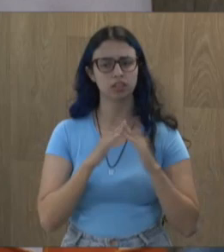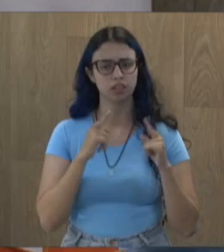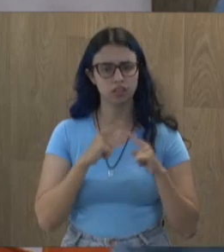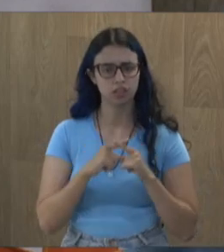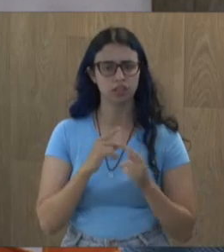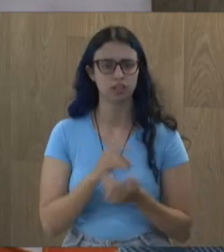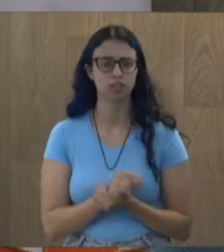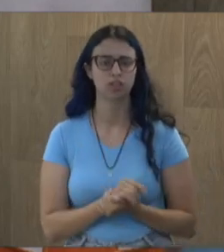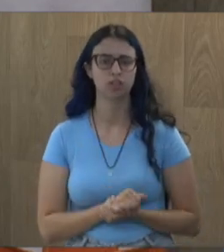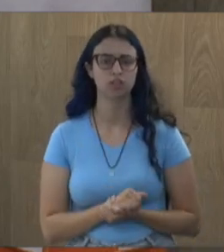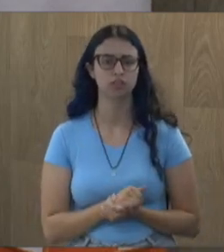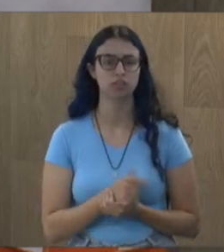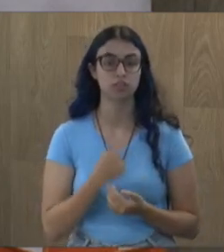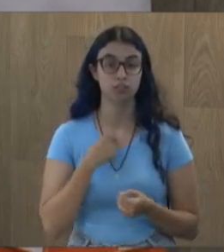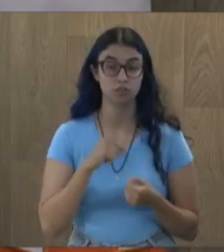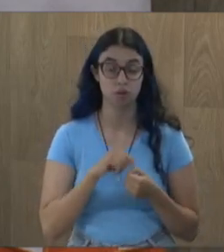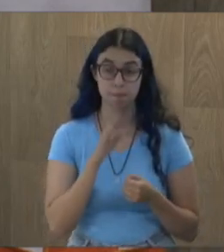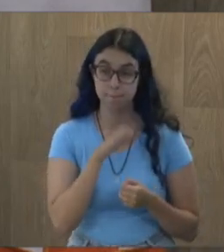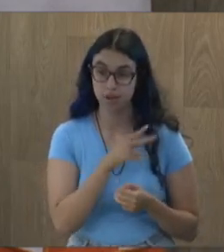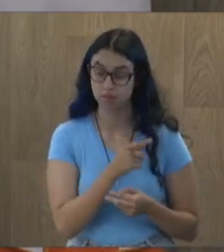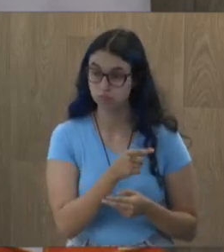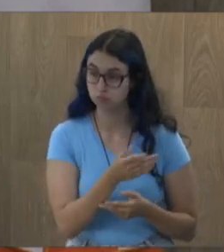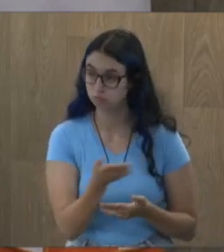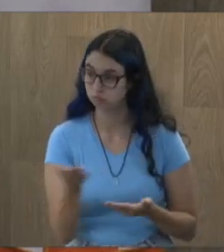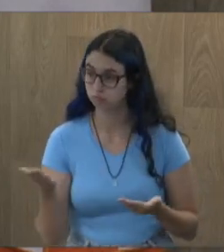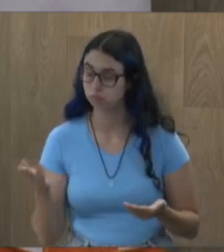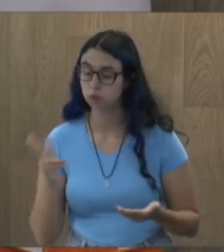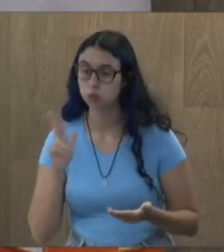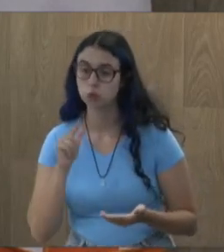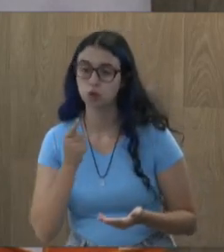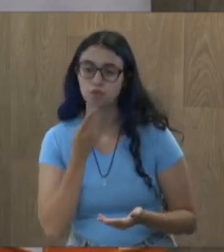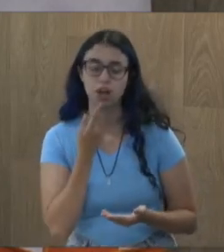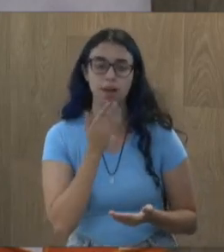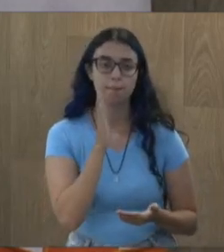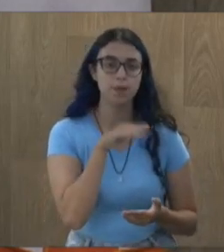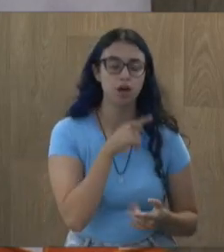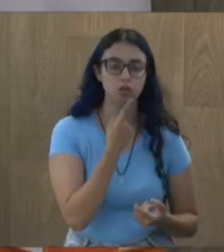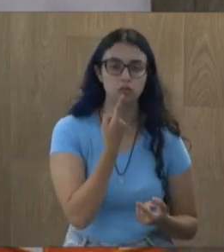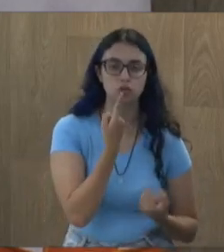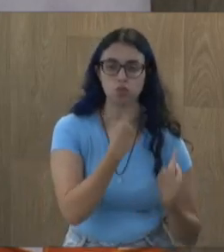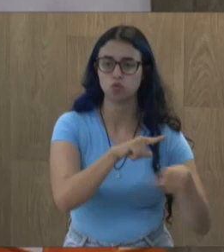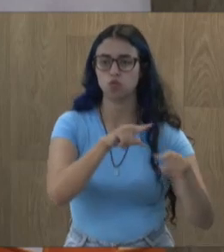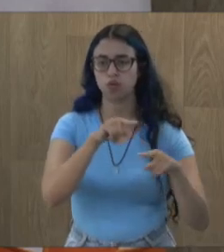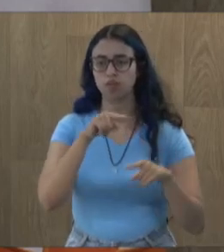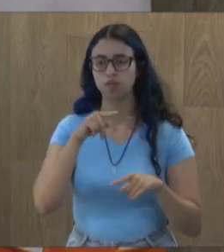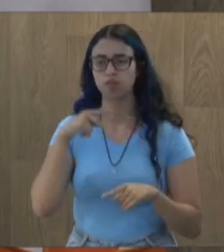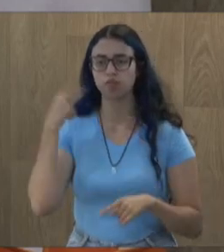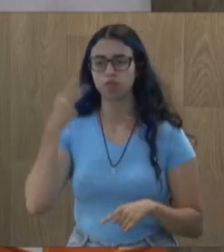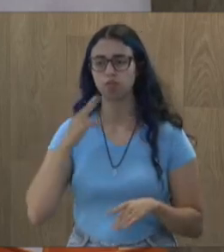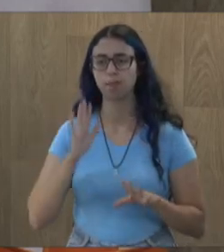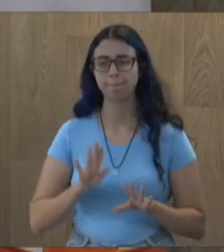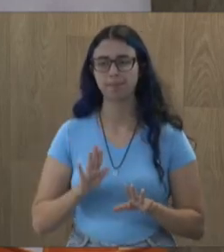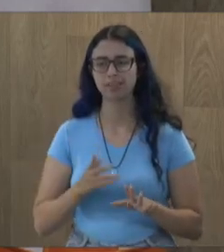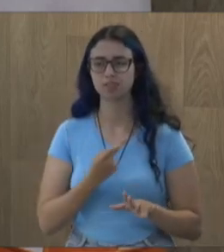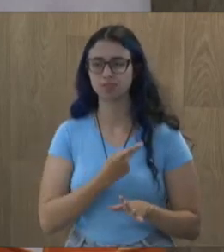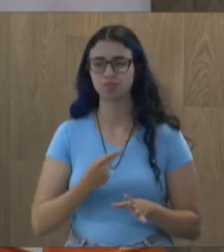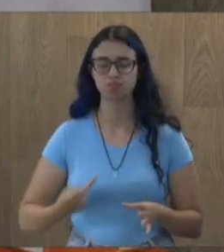crianças, eu não faço mal para ninguém, nunca usei essa tribuna para afrontar nenhum vereador. Agora, senhor presidente, a rede social é muito